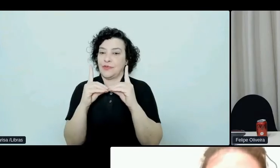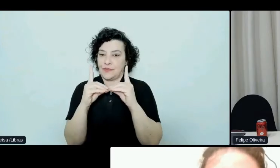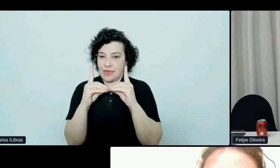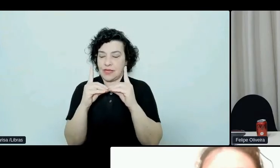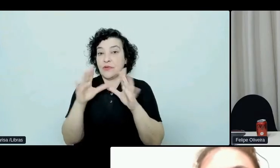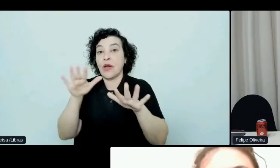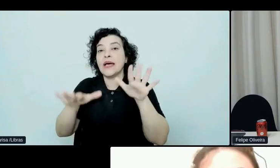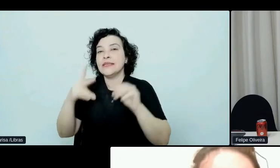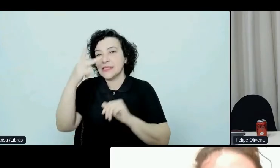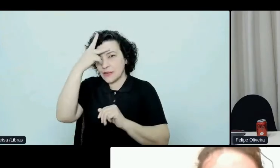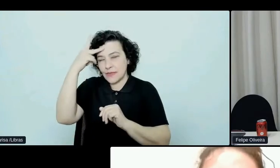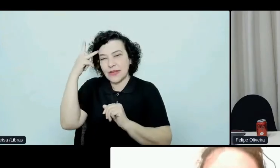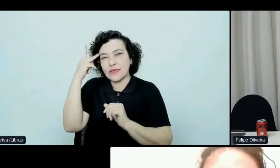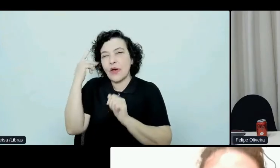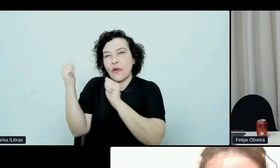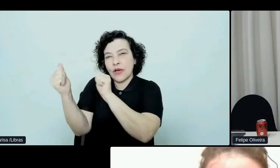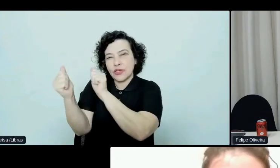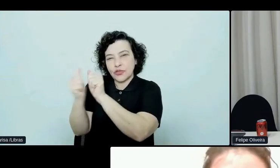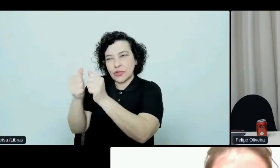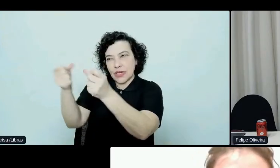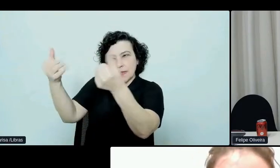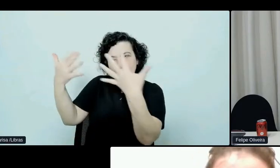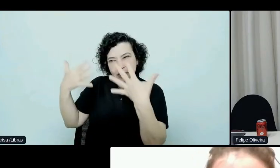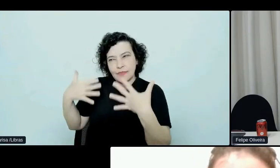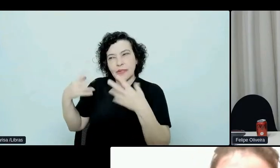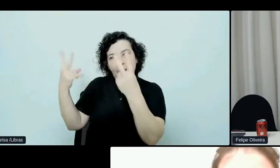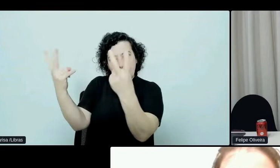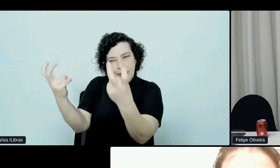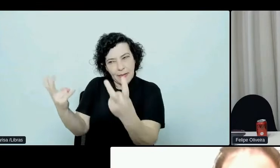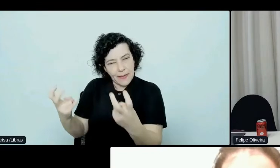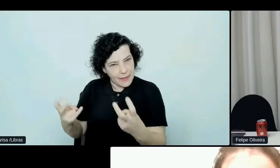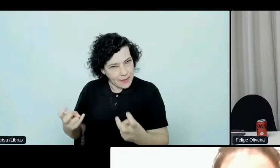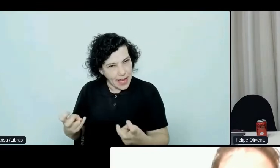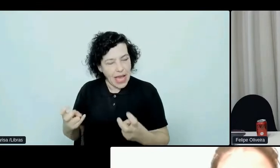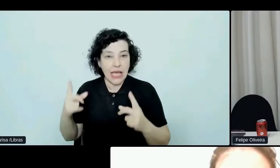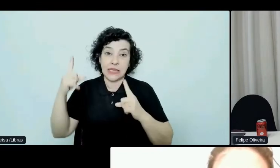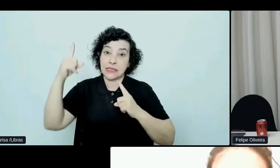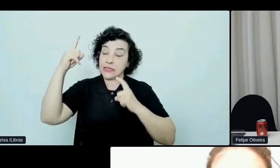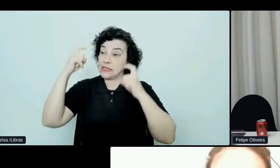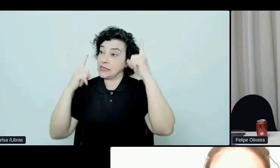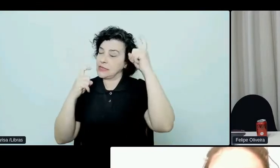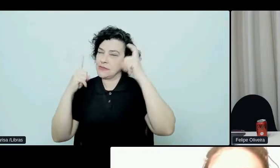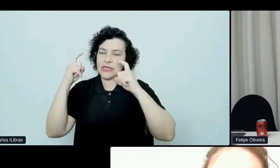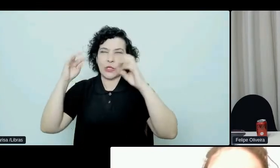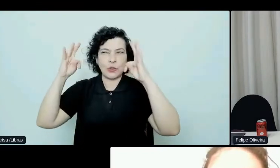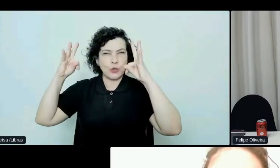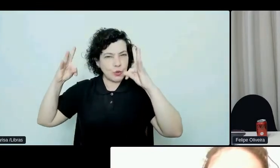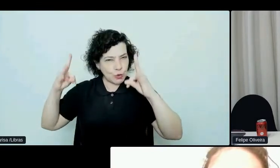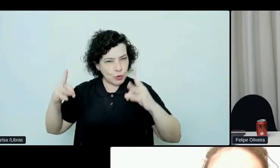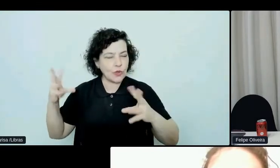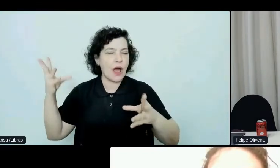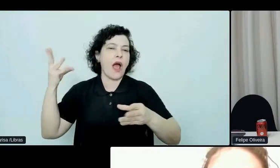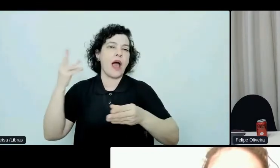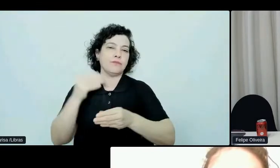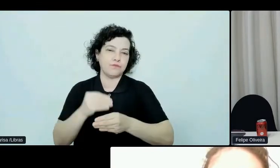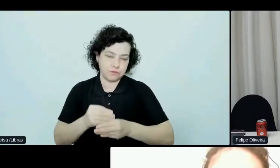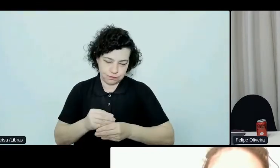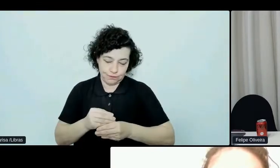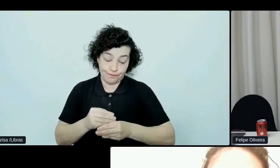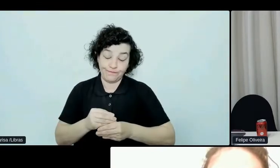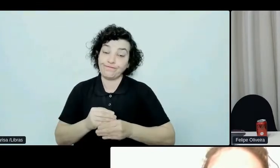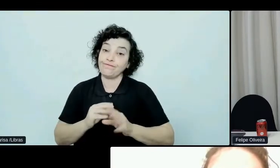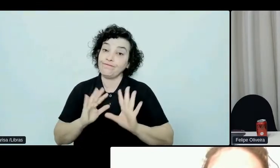errado. Mas por que isso acontecia? Porque eu não estava no meu hiperfoco. Porque o meu hiperfoco é a